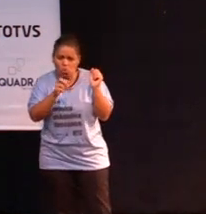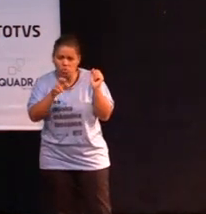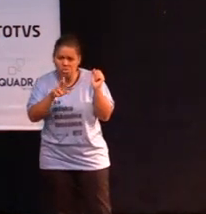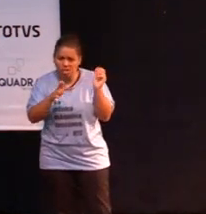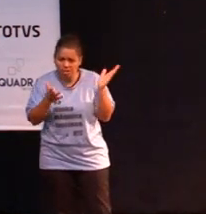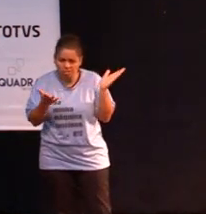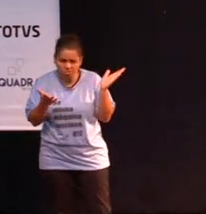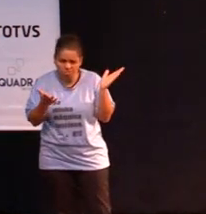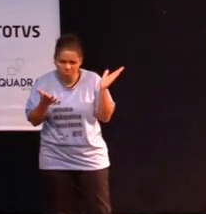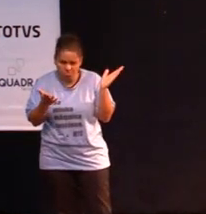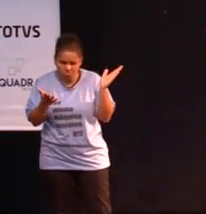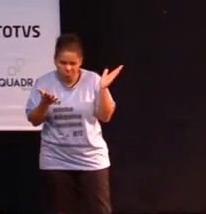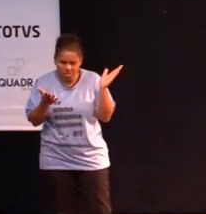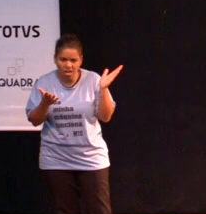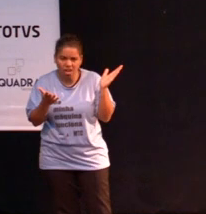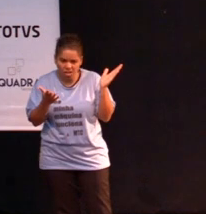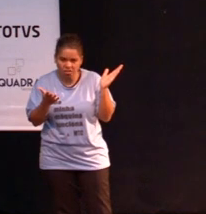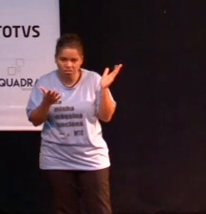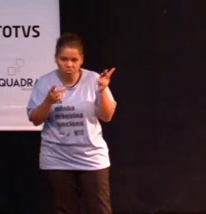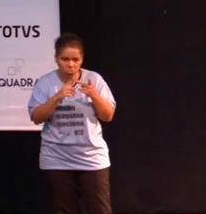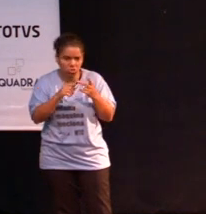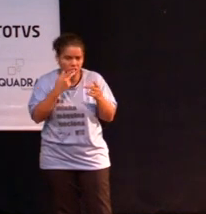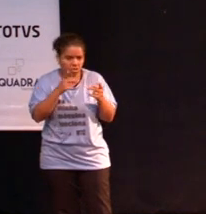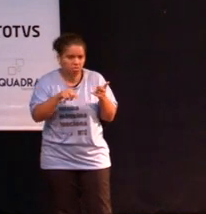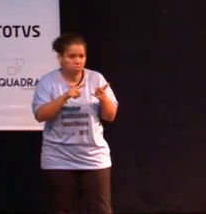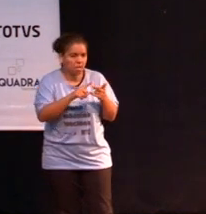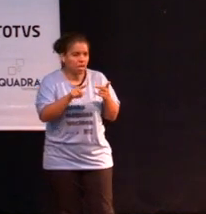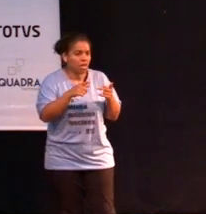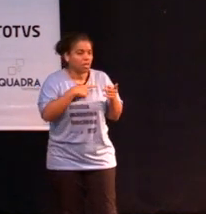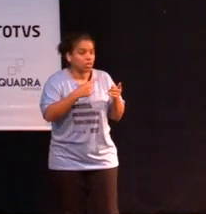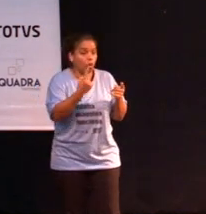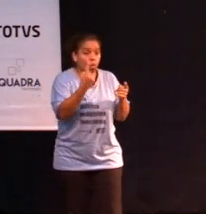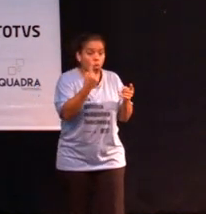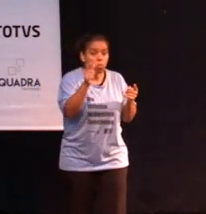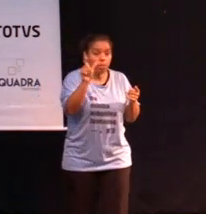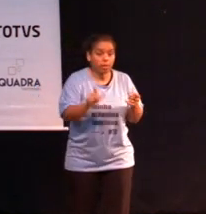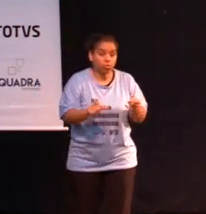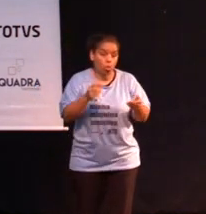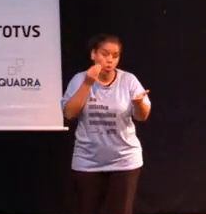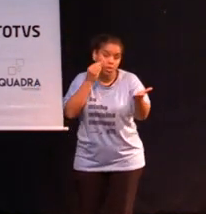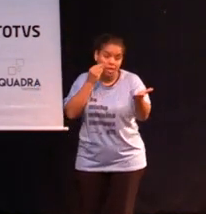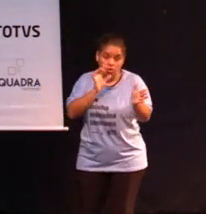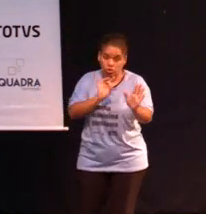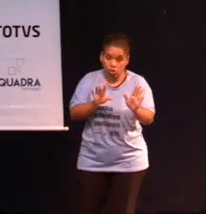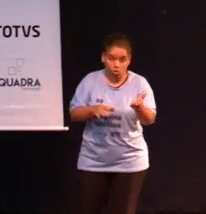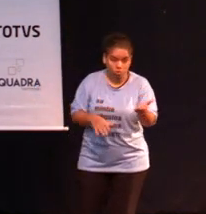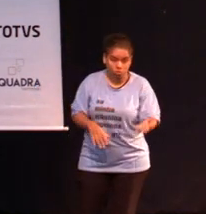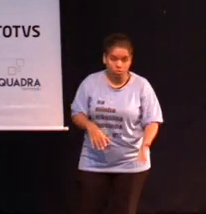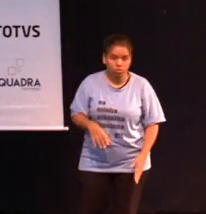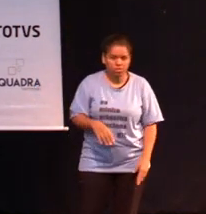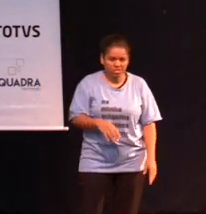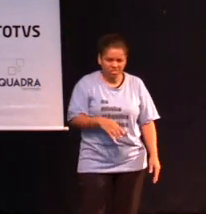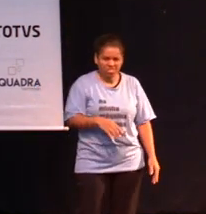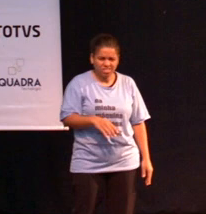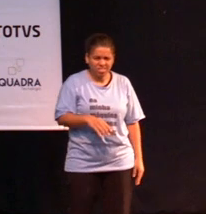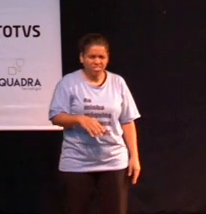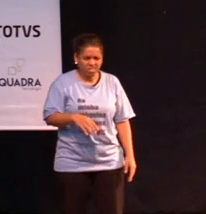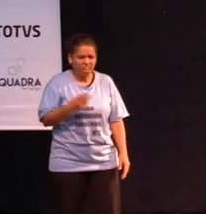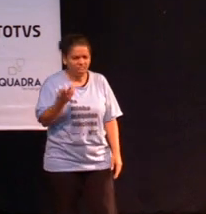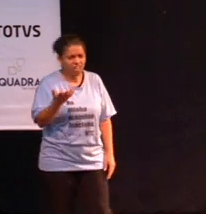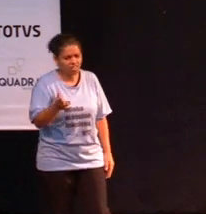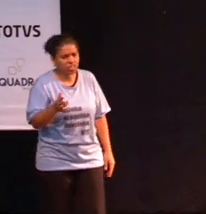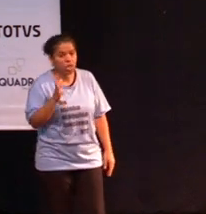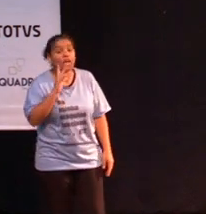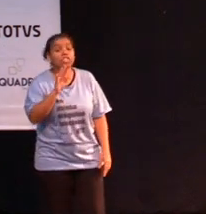ninguém ninguém só para registrar uma pessoa que pronto é o tipo de levantou se ela